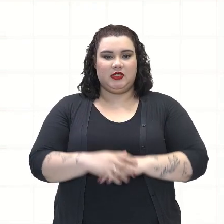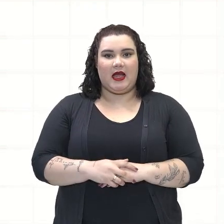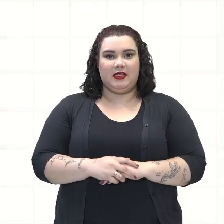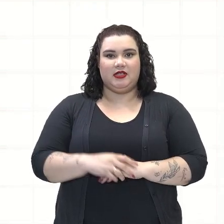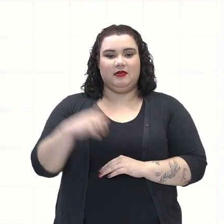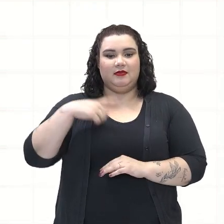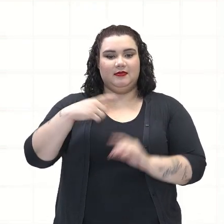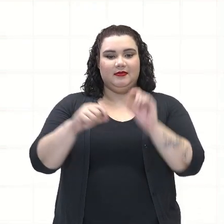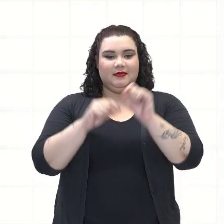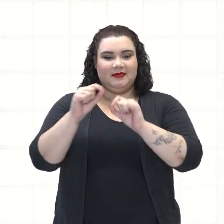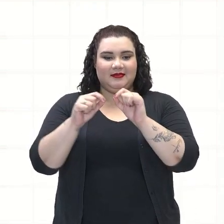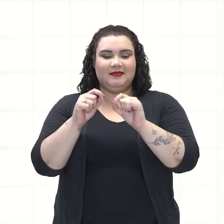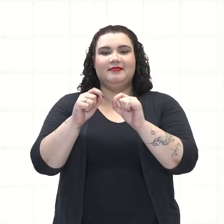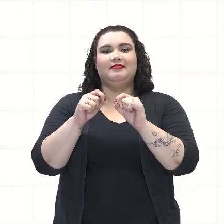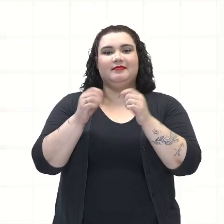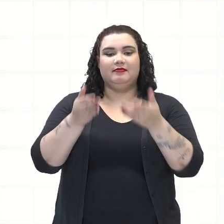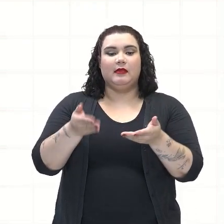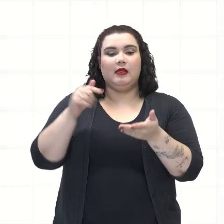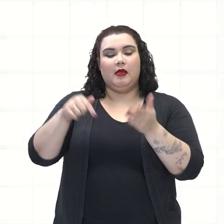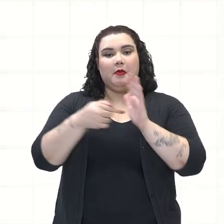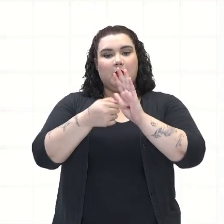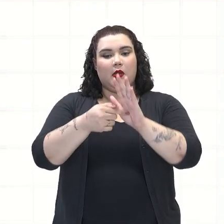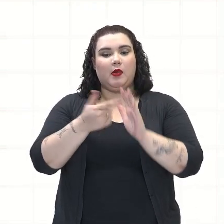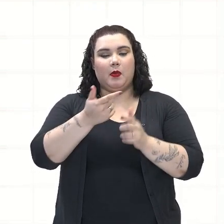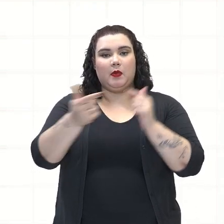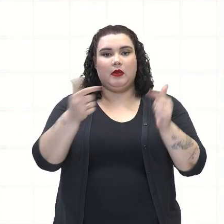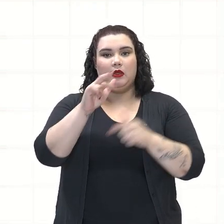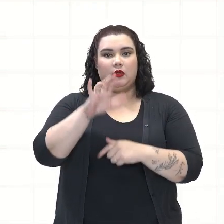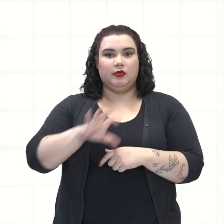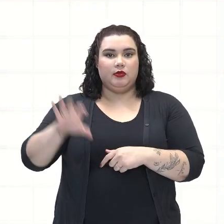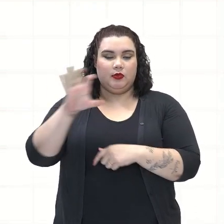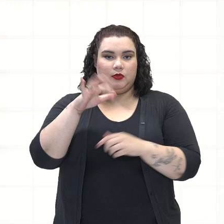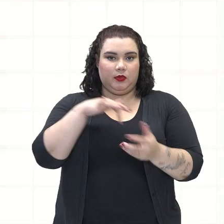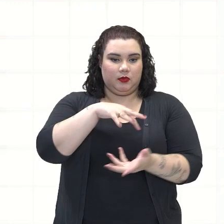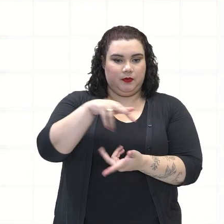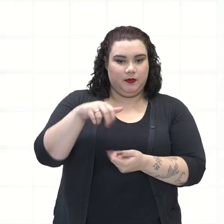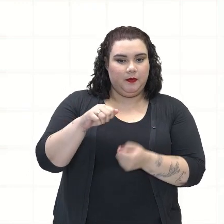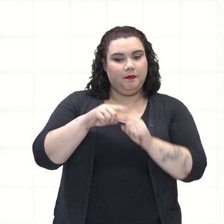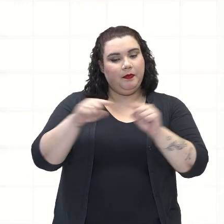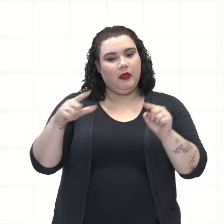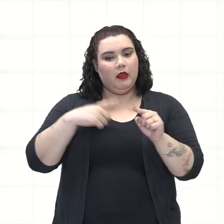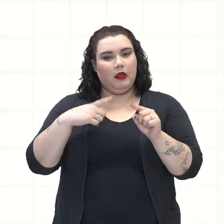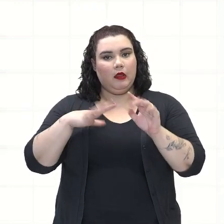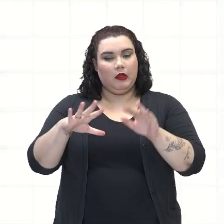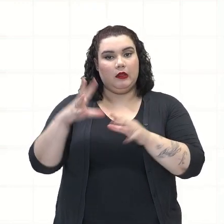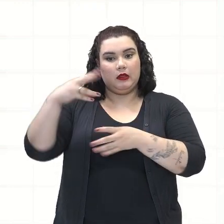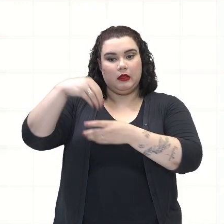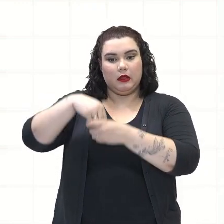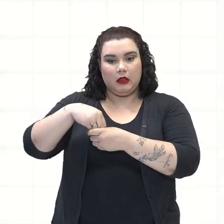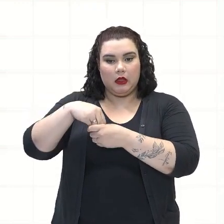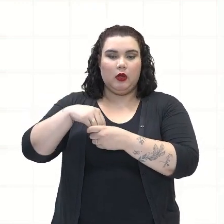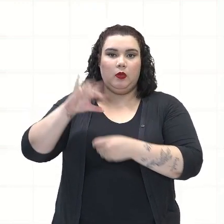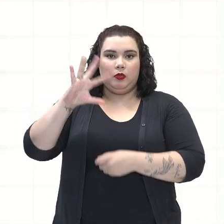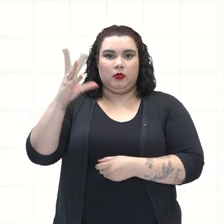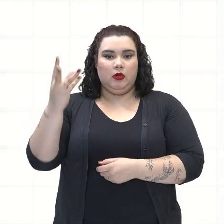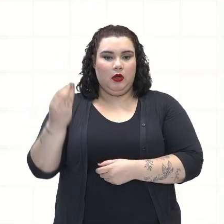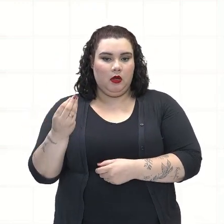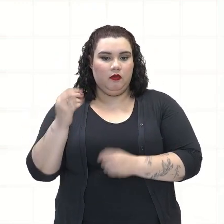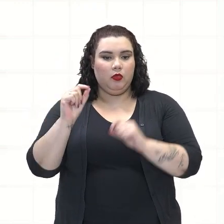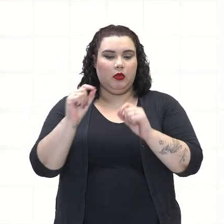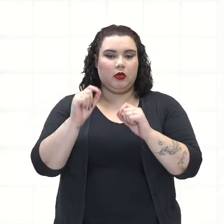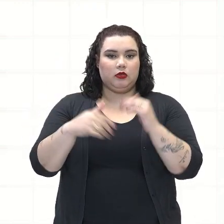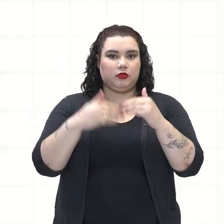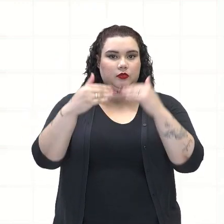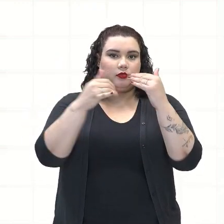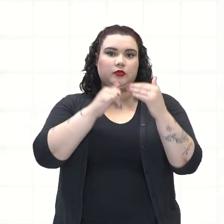tanta relevância como acontece em outras regiões do planeta. Mas nós temos algumas exceções dentro da África em termos de desenvolvimento industrial. É